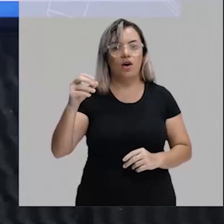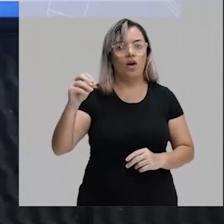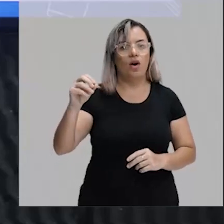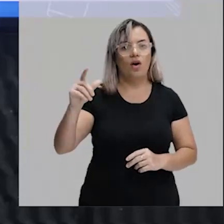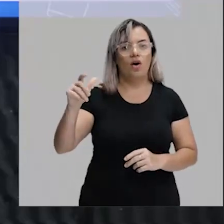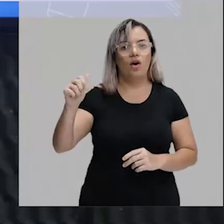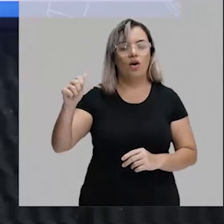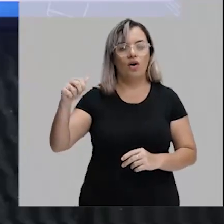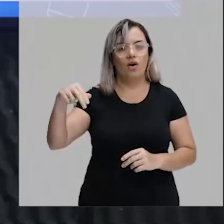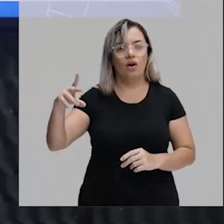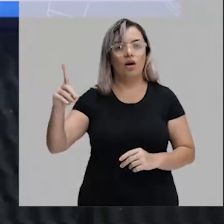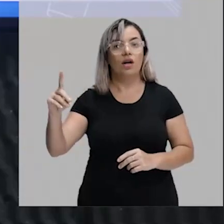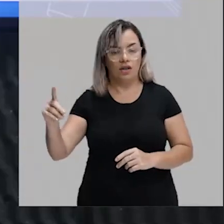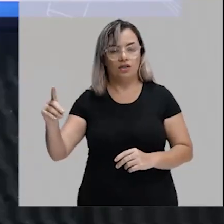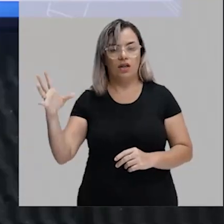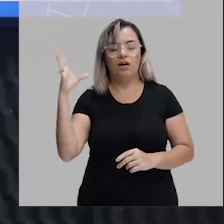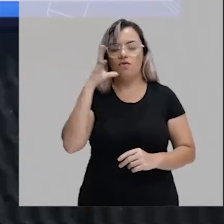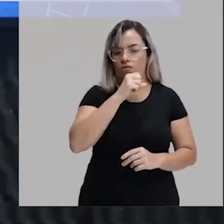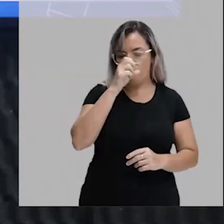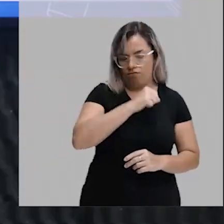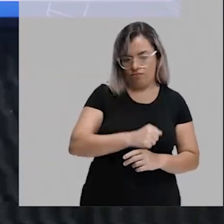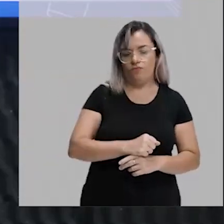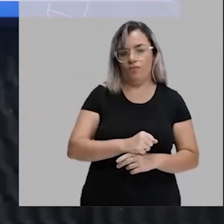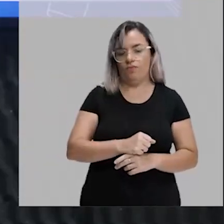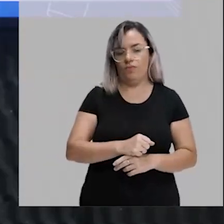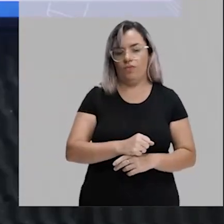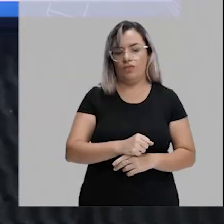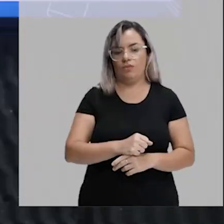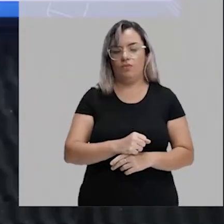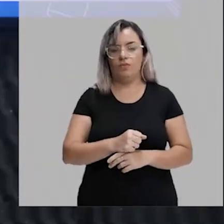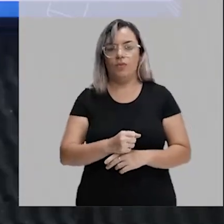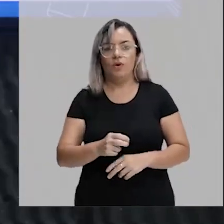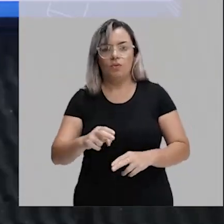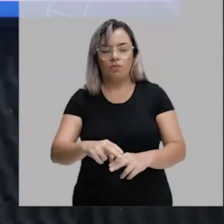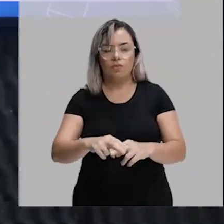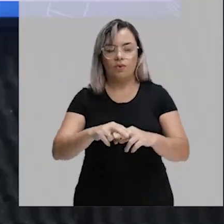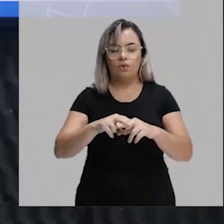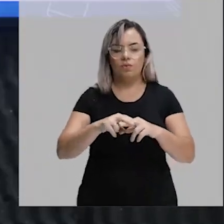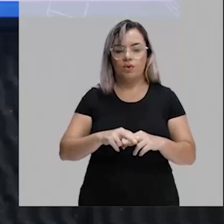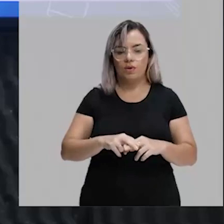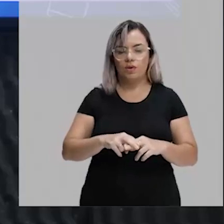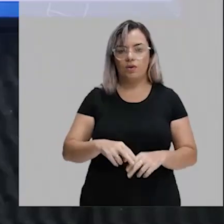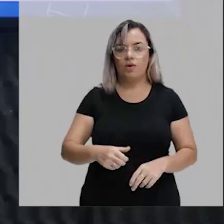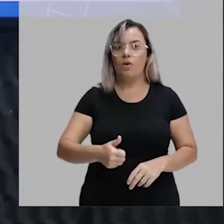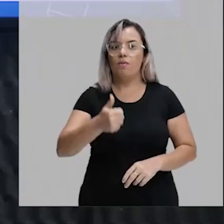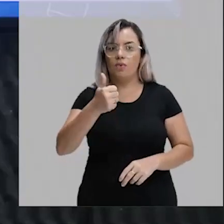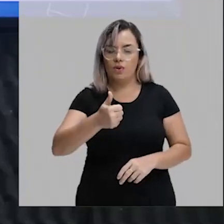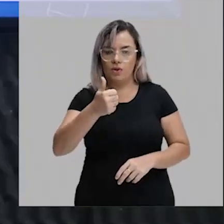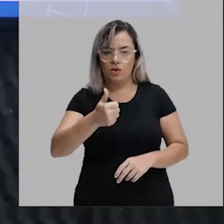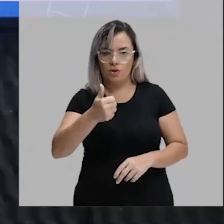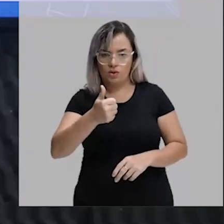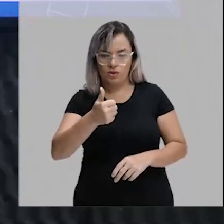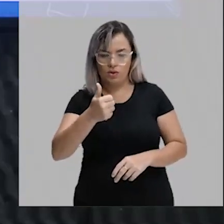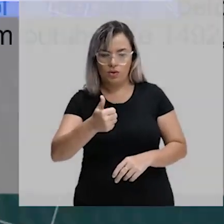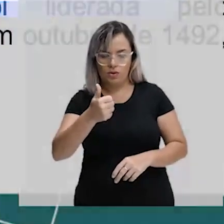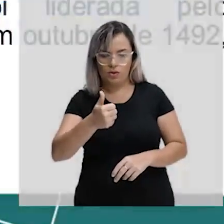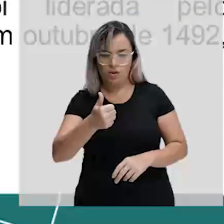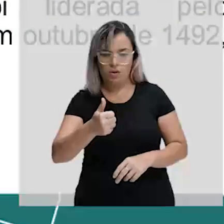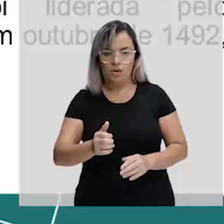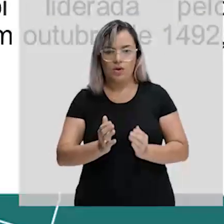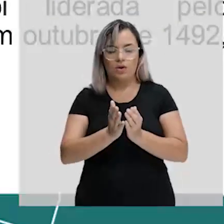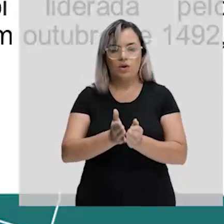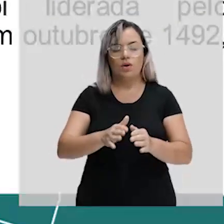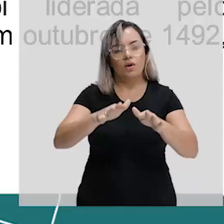antecipando, ela acabou sendo pioneira. Por isso que a gente colocou aquela ideia lá do pioneirismo ibérico. Ou seja, a Espanha